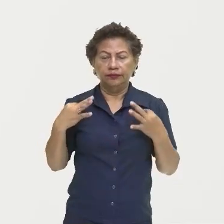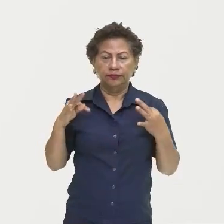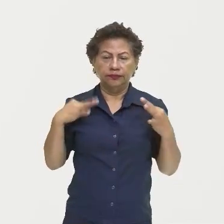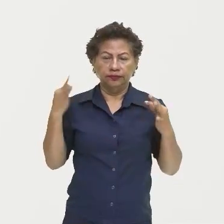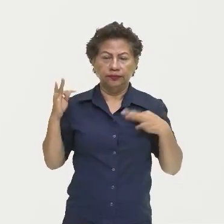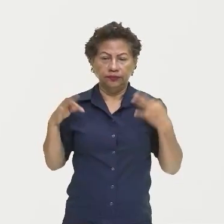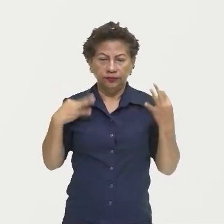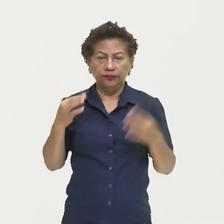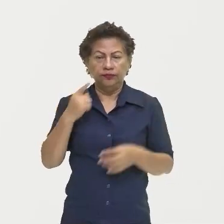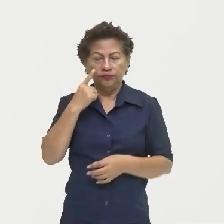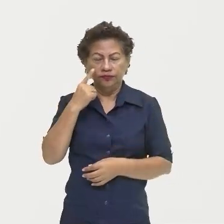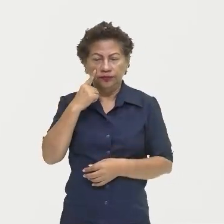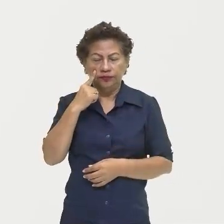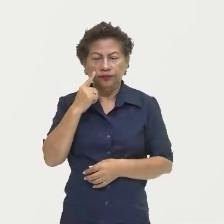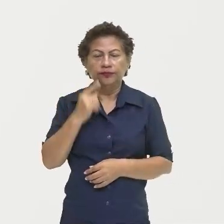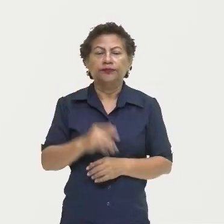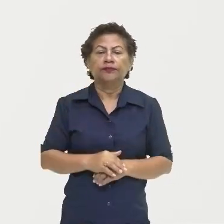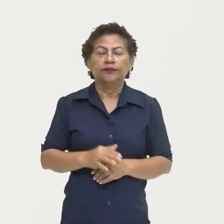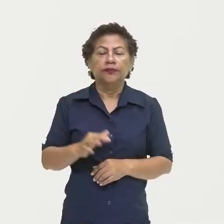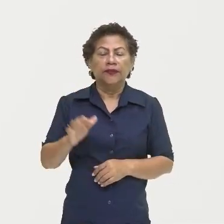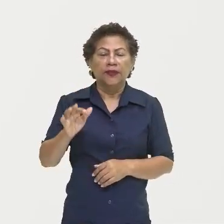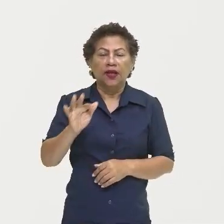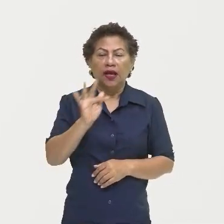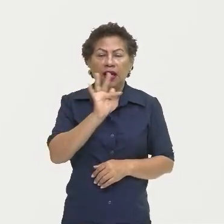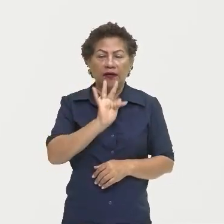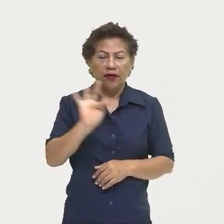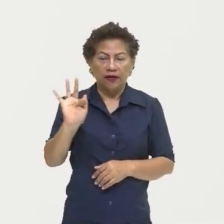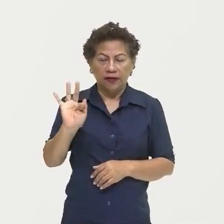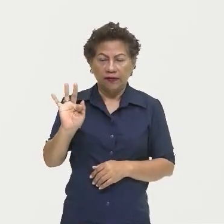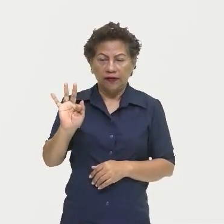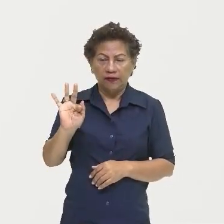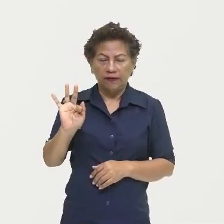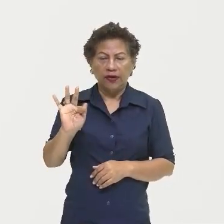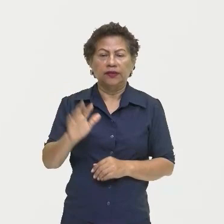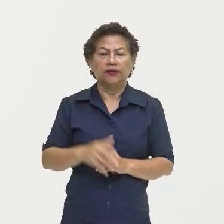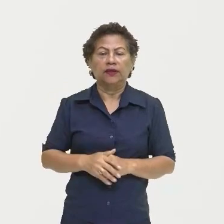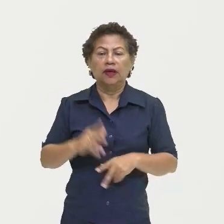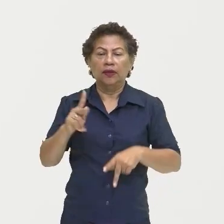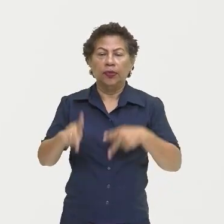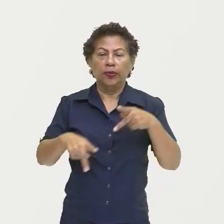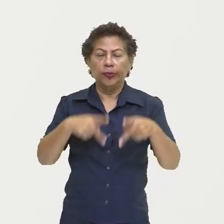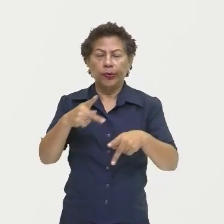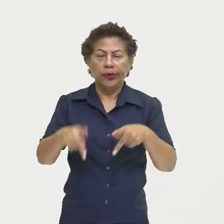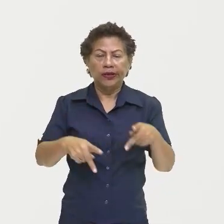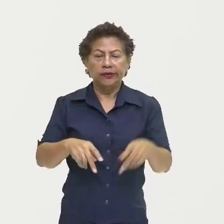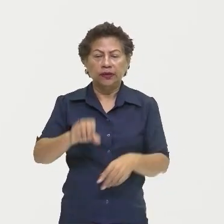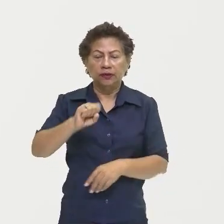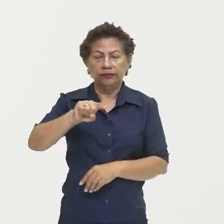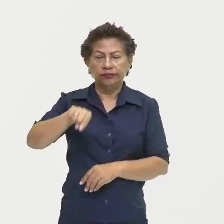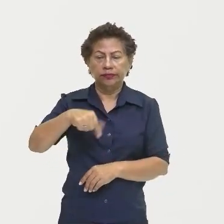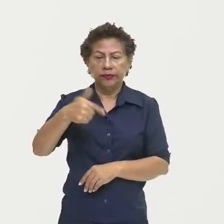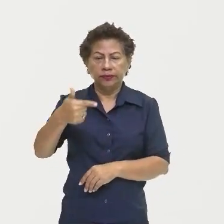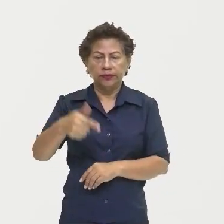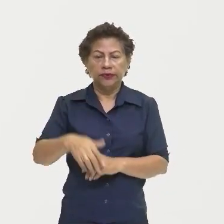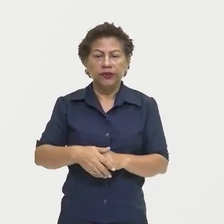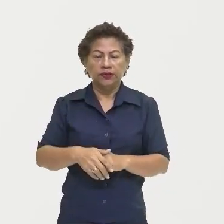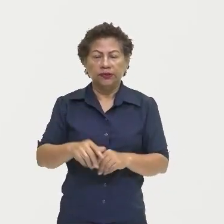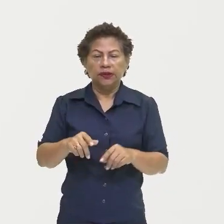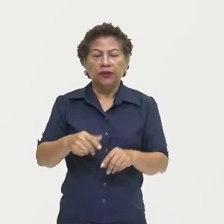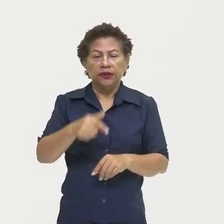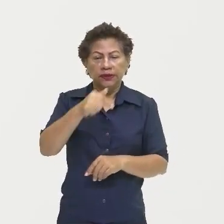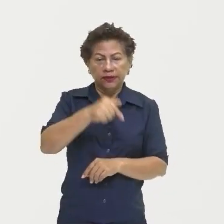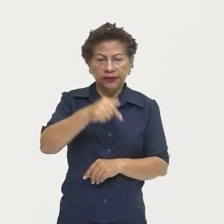França, né, com 8,% da população mundial, né, do total mundial, na verdade, com mais de